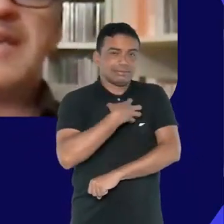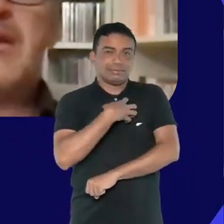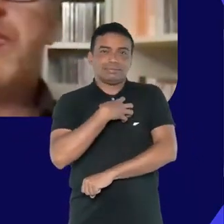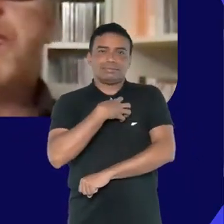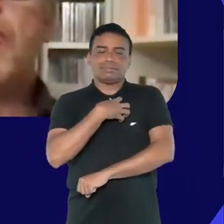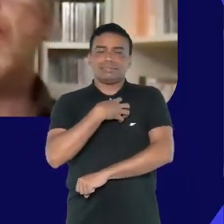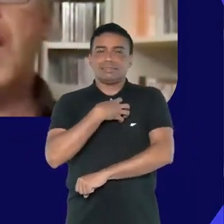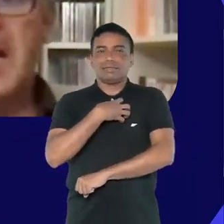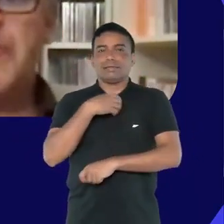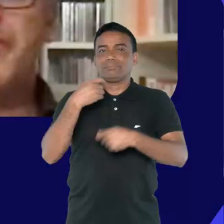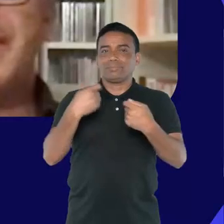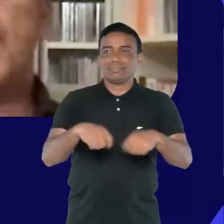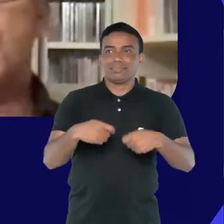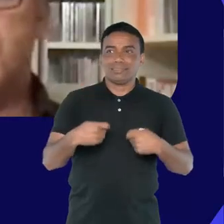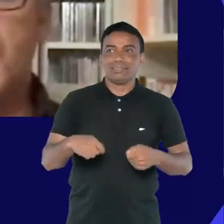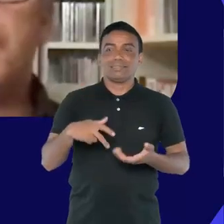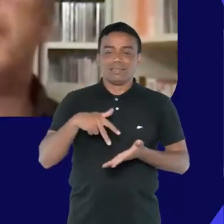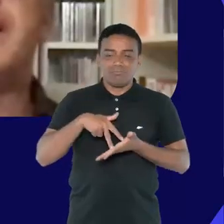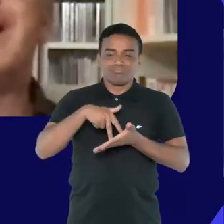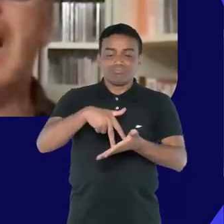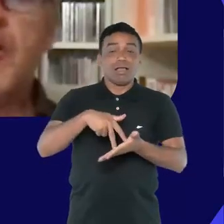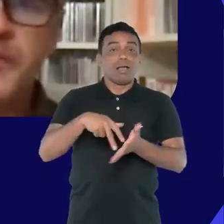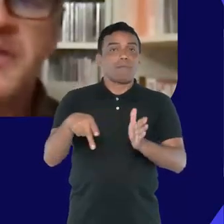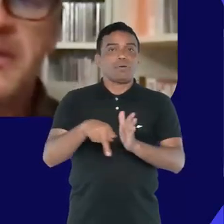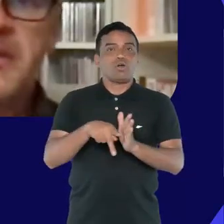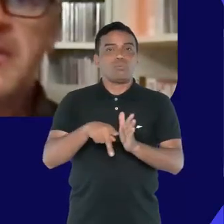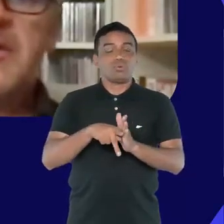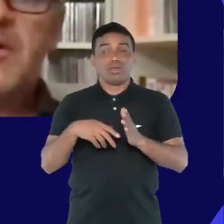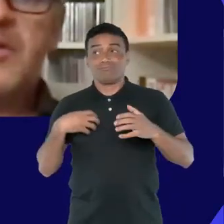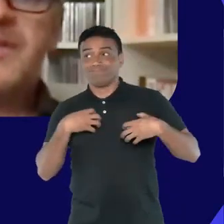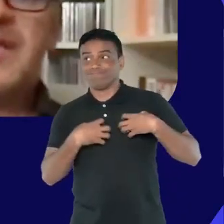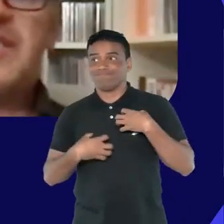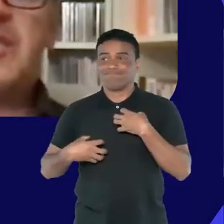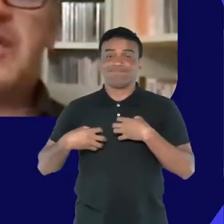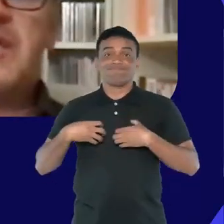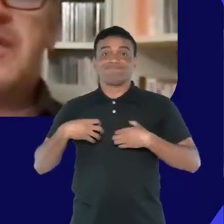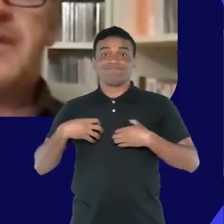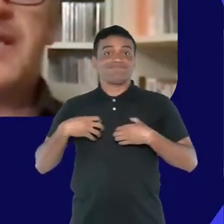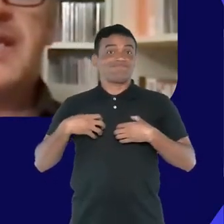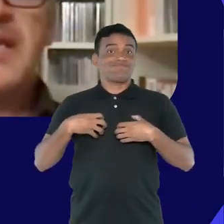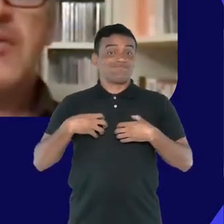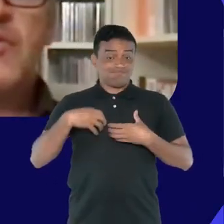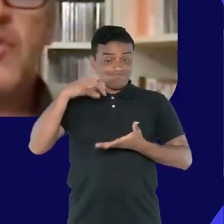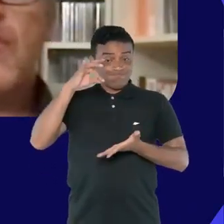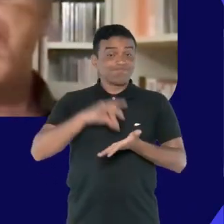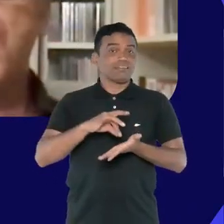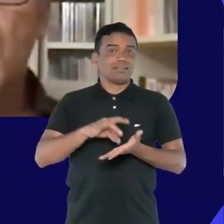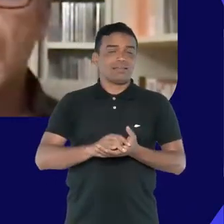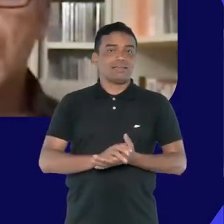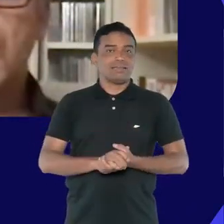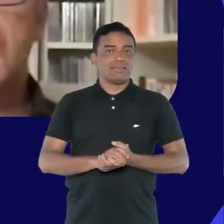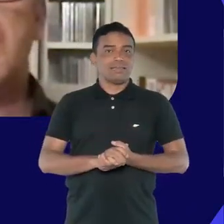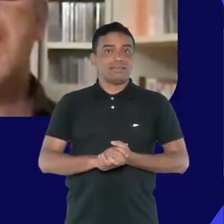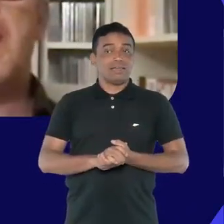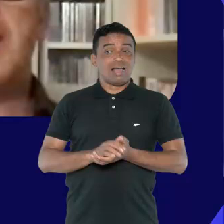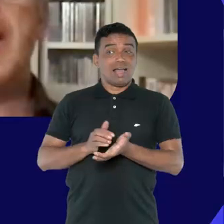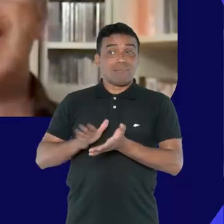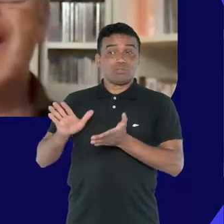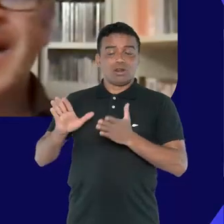é necessário colocar-nos a nós próprios em causa. Ou seja, sair do